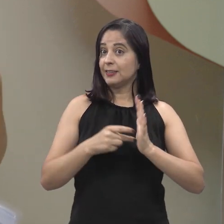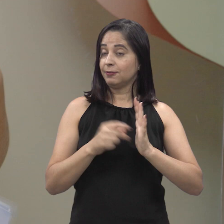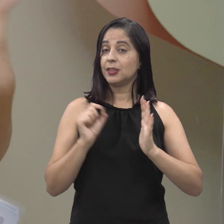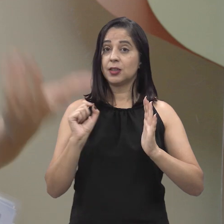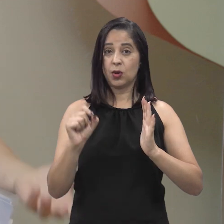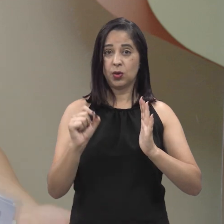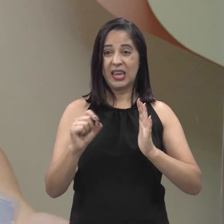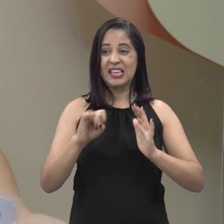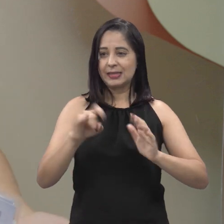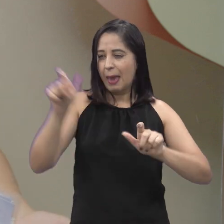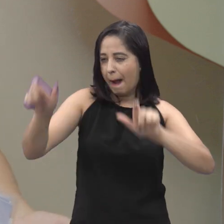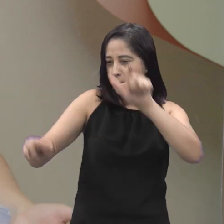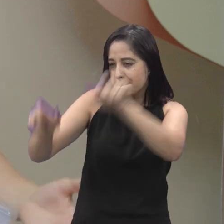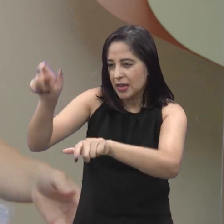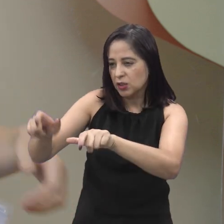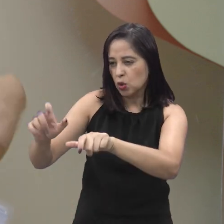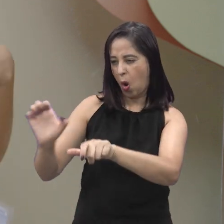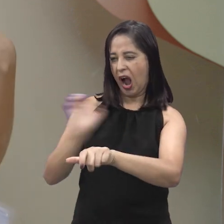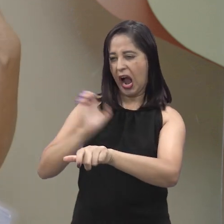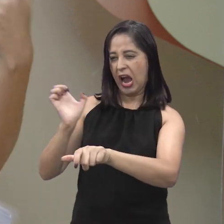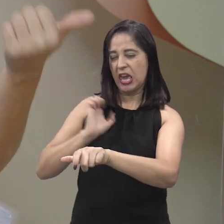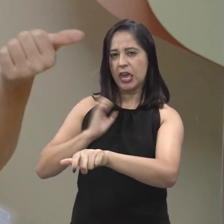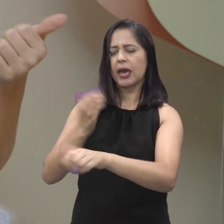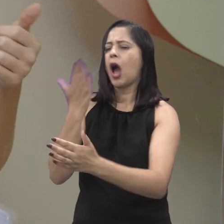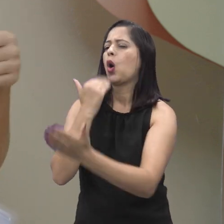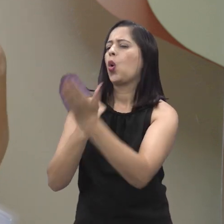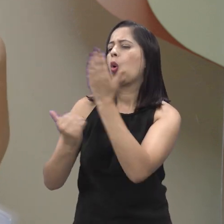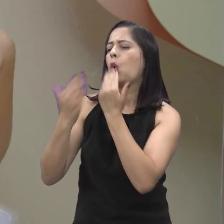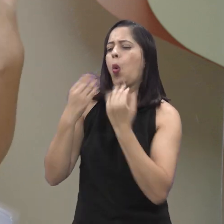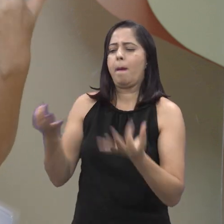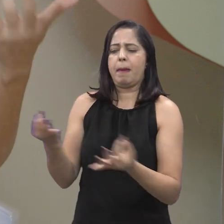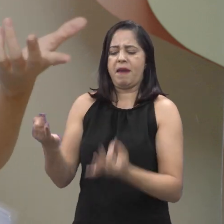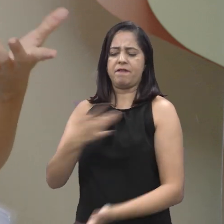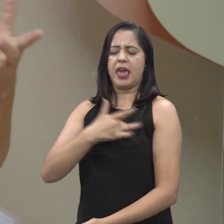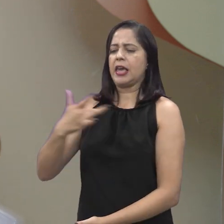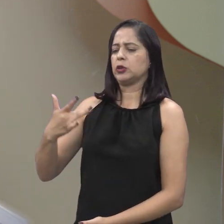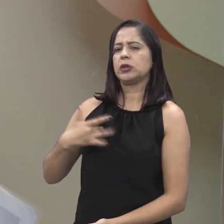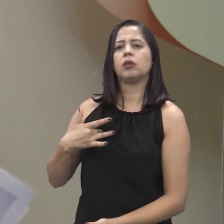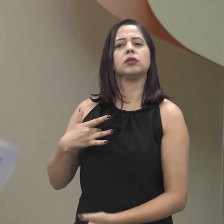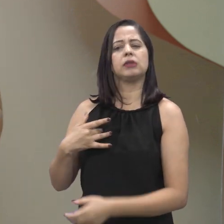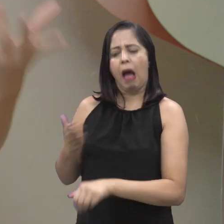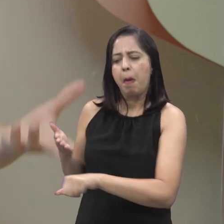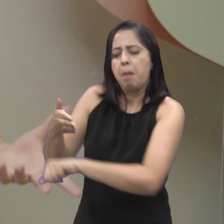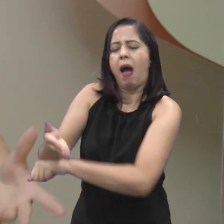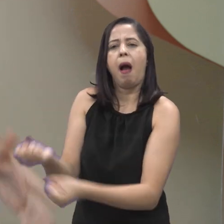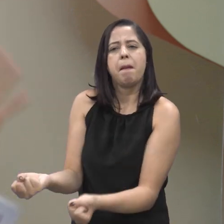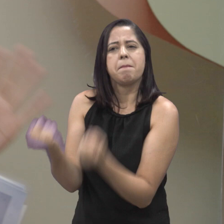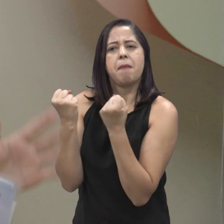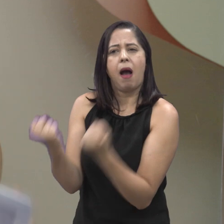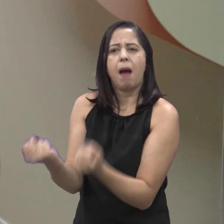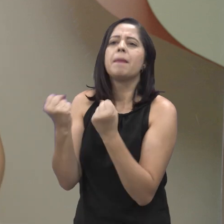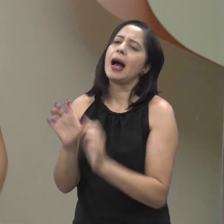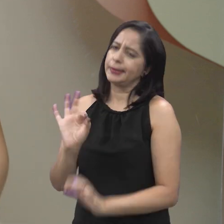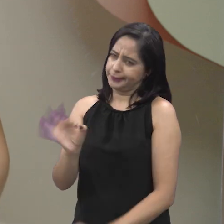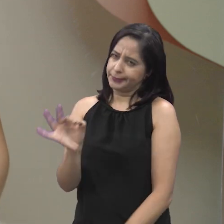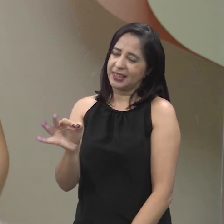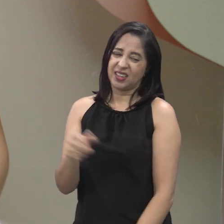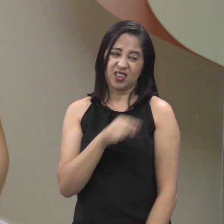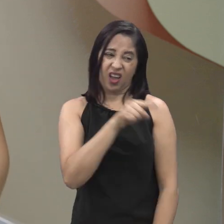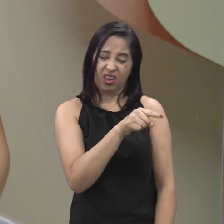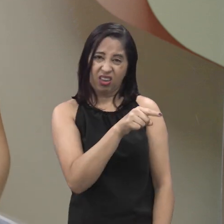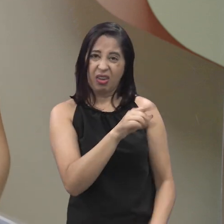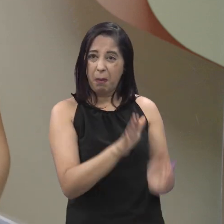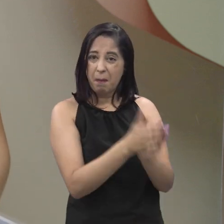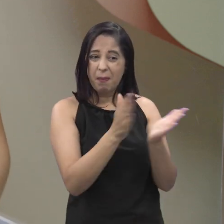social. Quem tem mais poder aquisitivo vai se alimentar melhor, ter mais tempo para se cuidar, né? Fazer exercício físico, não tem jeito.